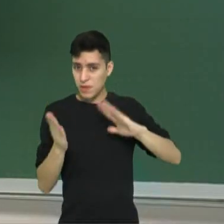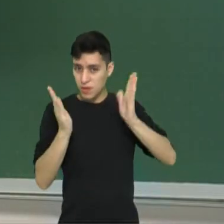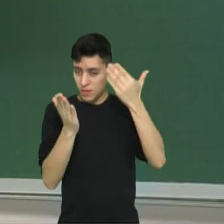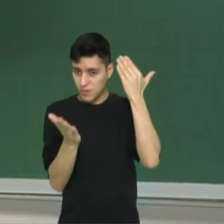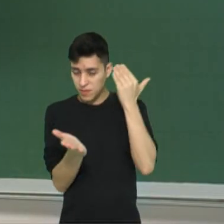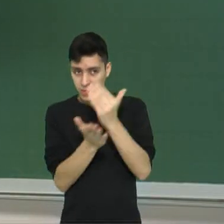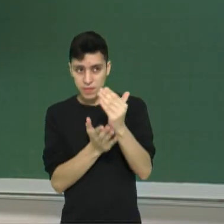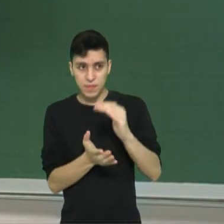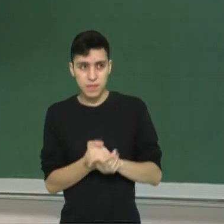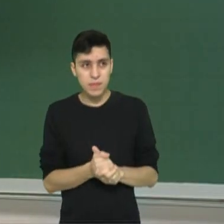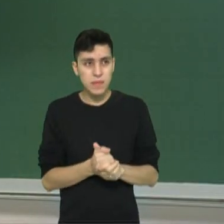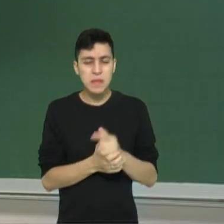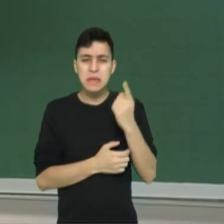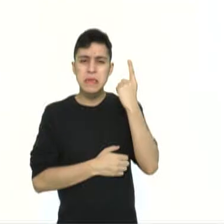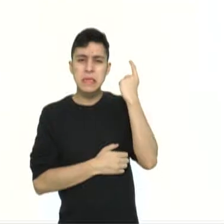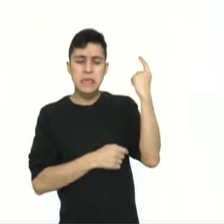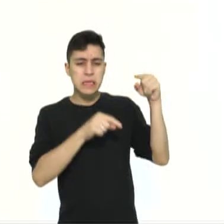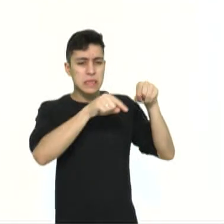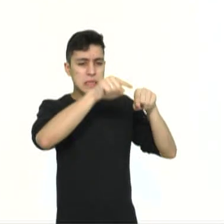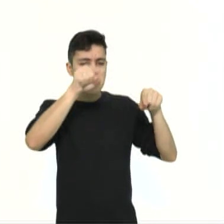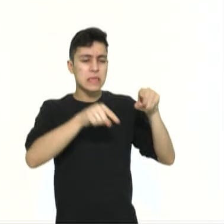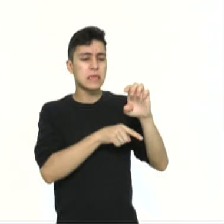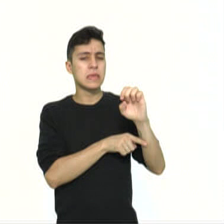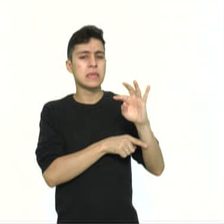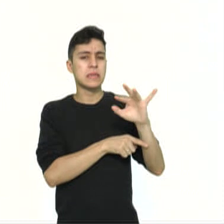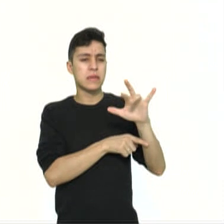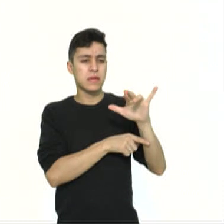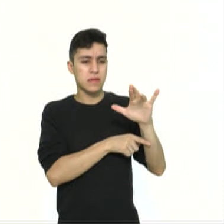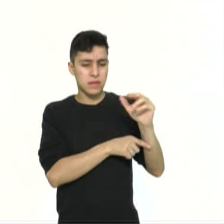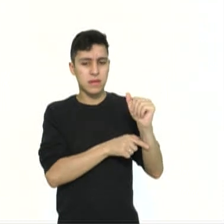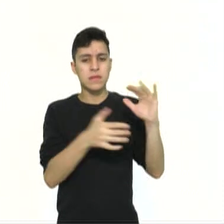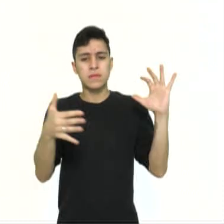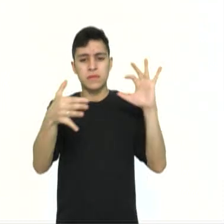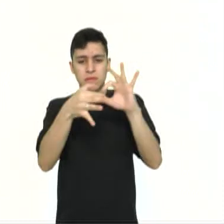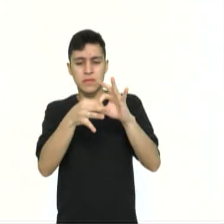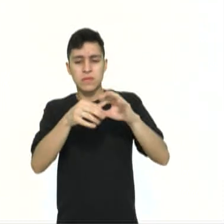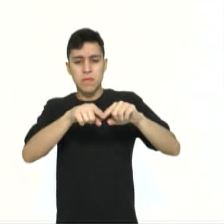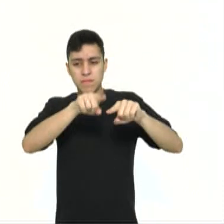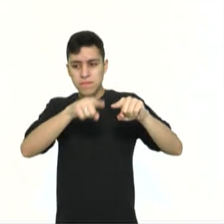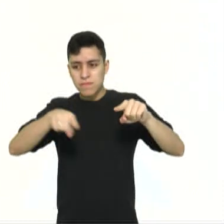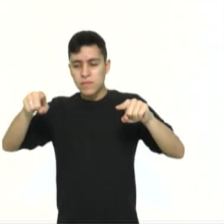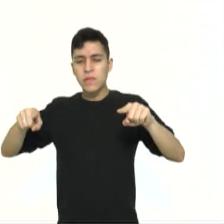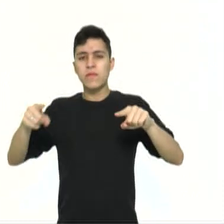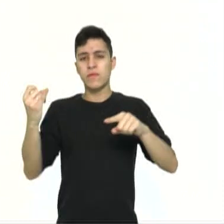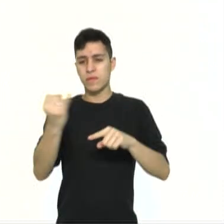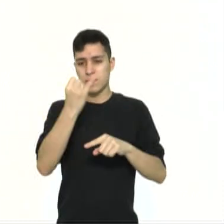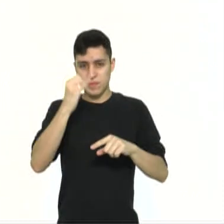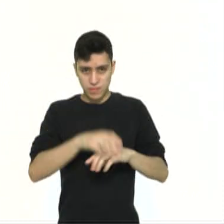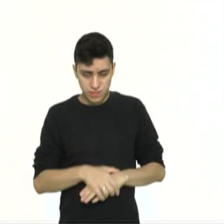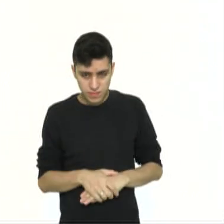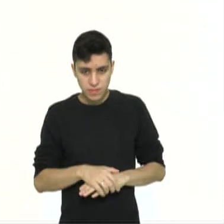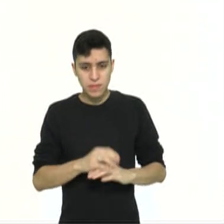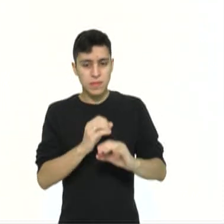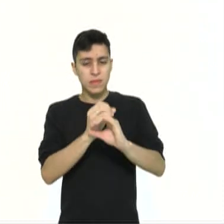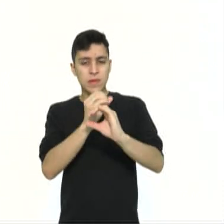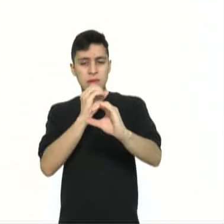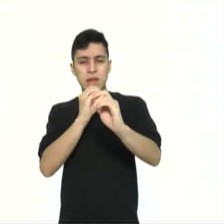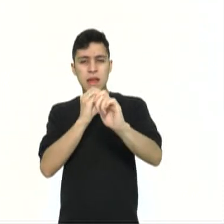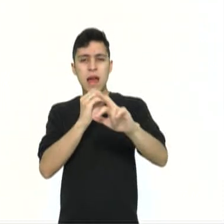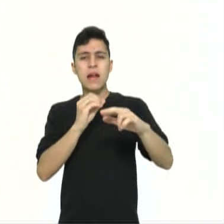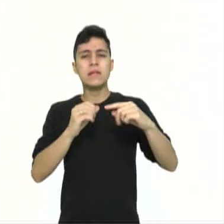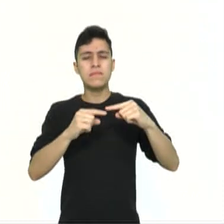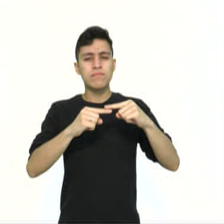gente. Uma onda sonora estacionária atua no harmônico fundamental. Em um tubo de ar vibrante com apenas